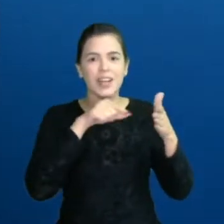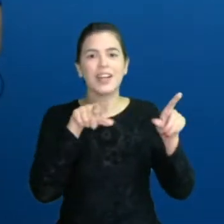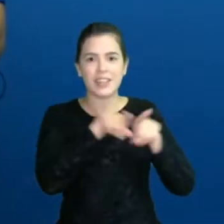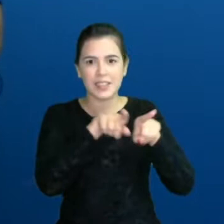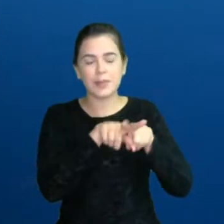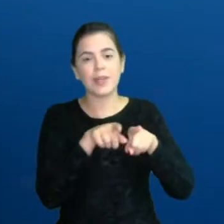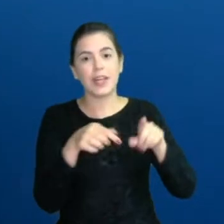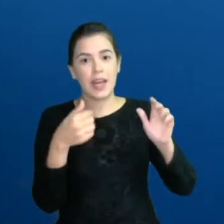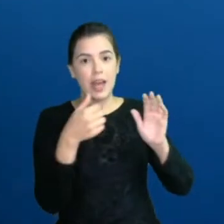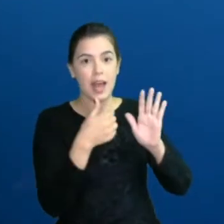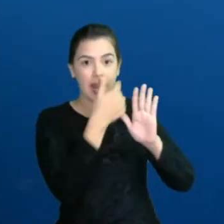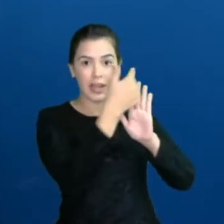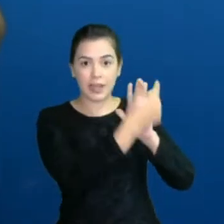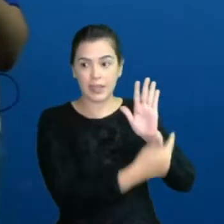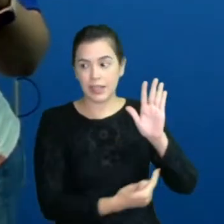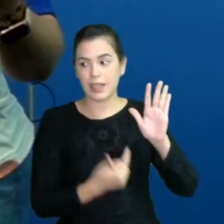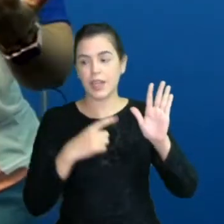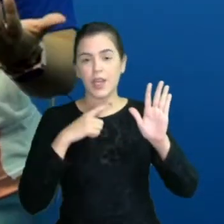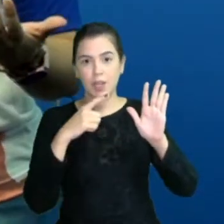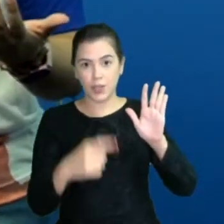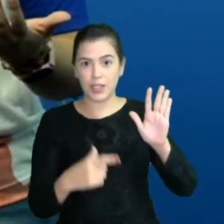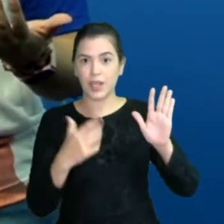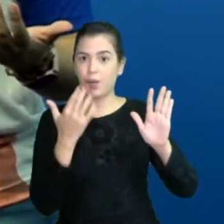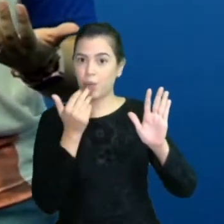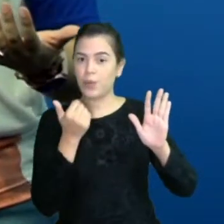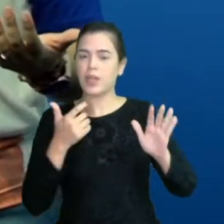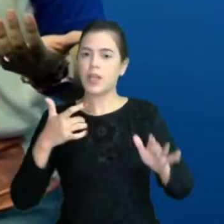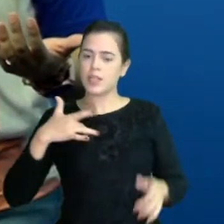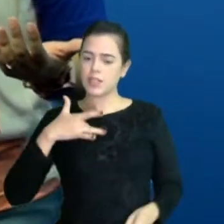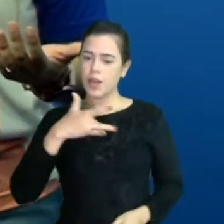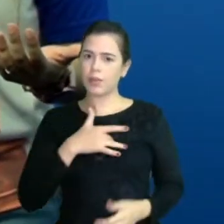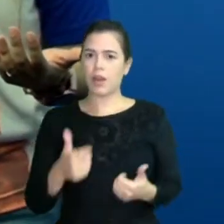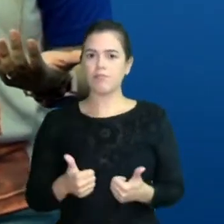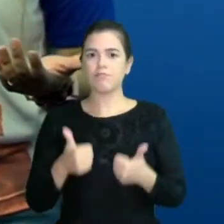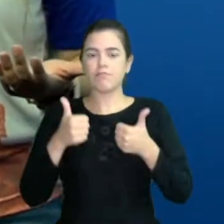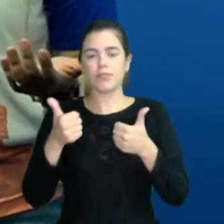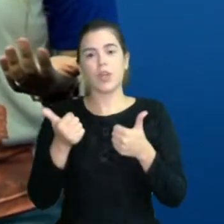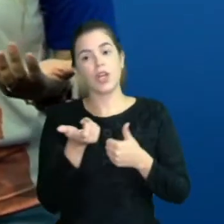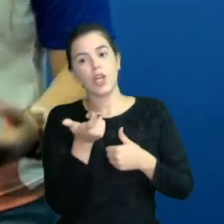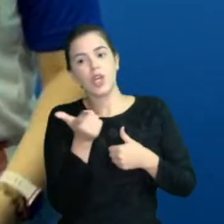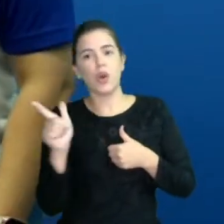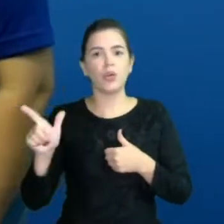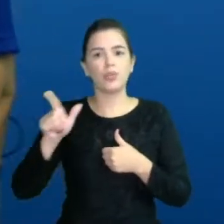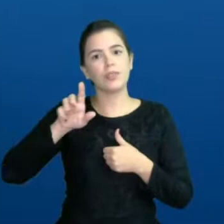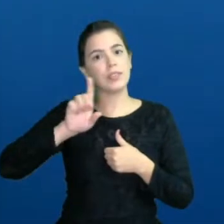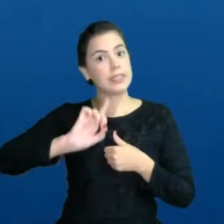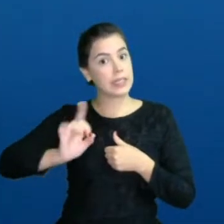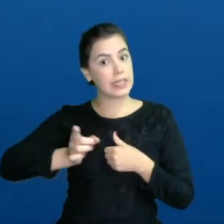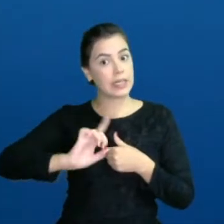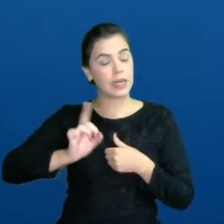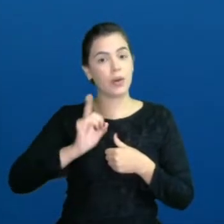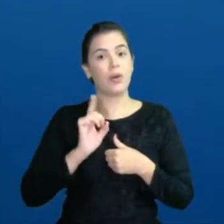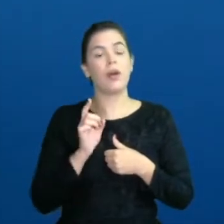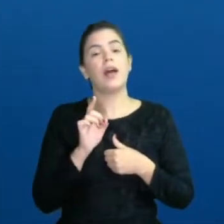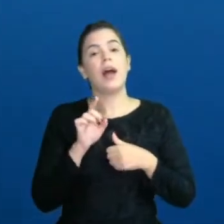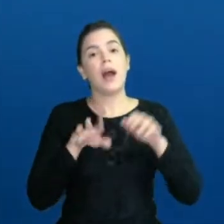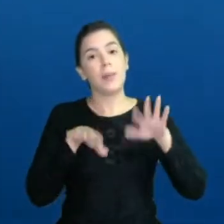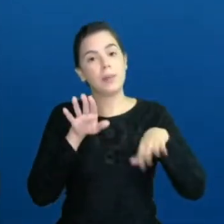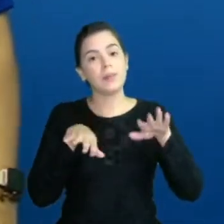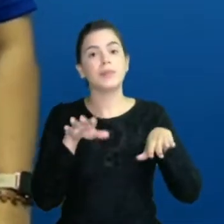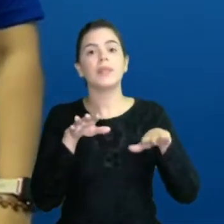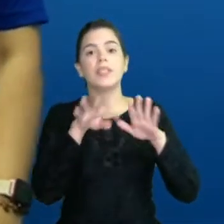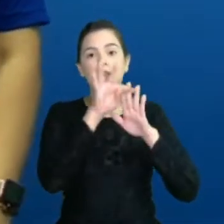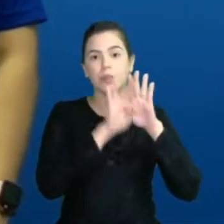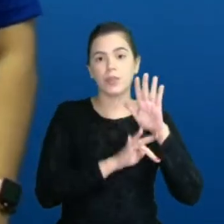aqui eu tenho alimentos que são saudáveis e outros que não são. Apesar do trava-língua falar